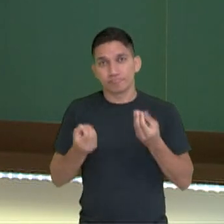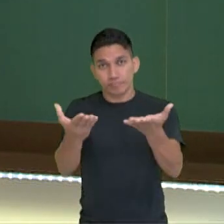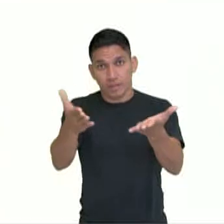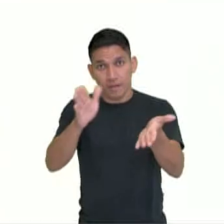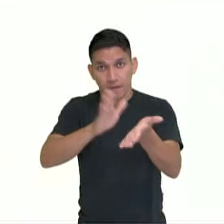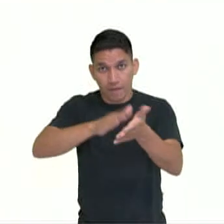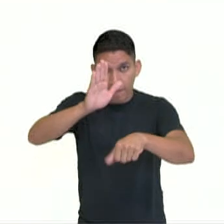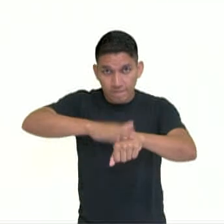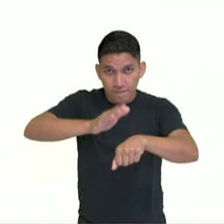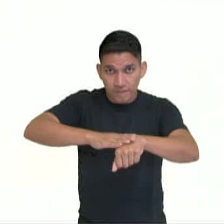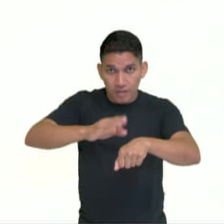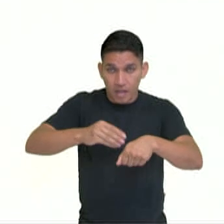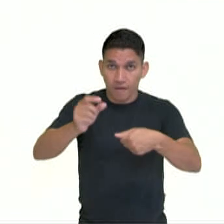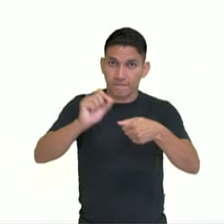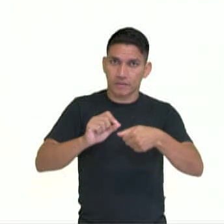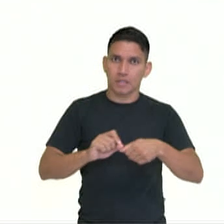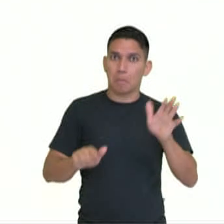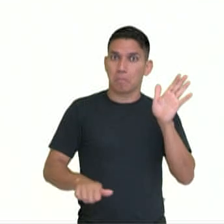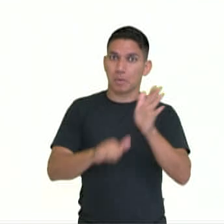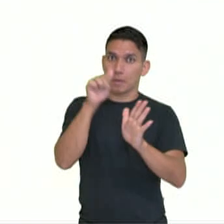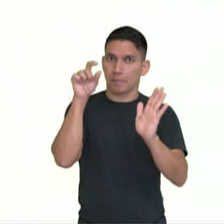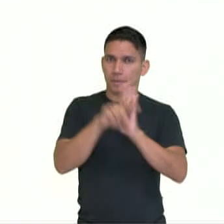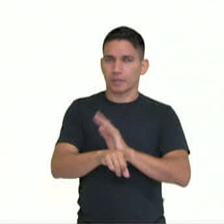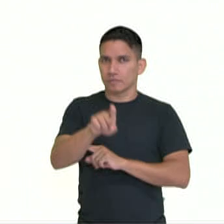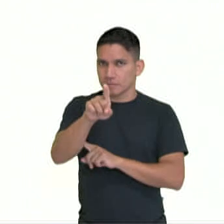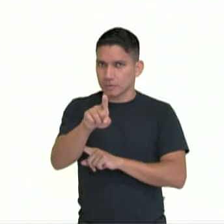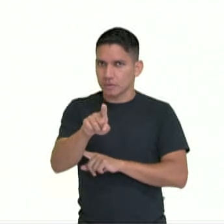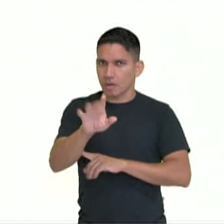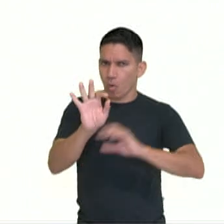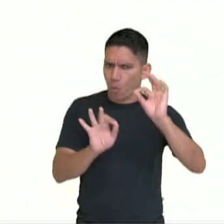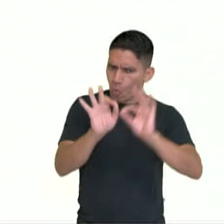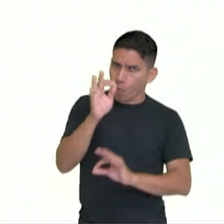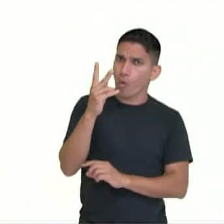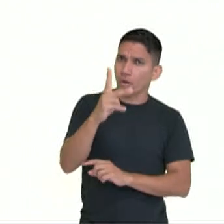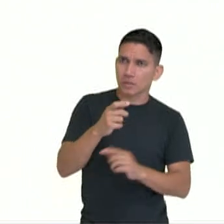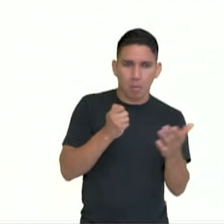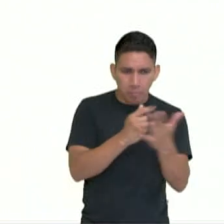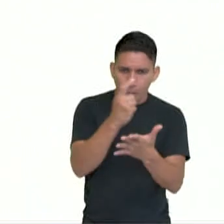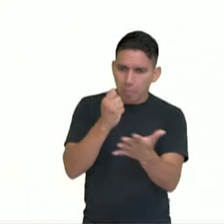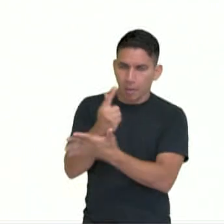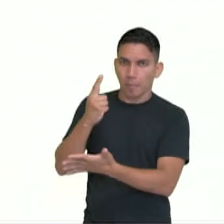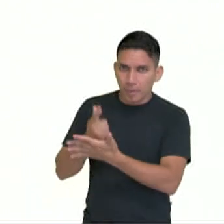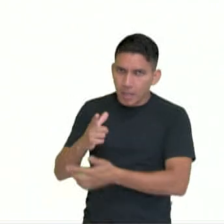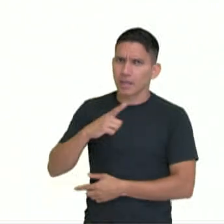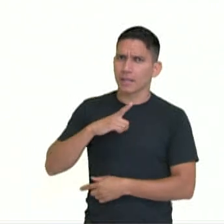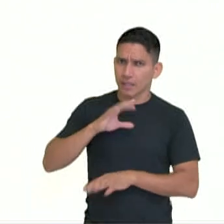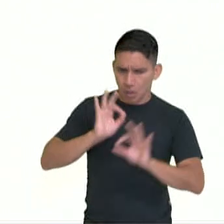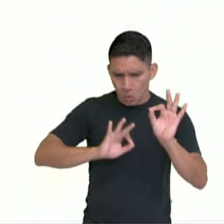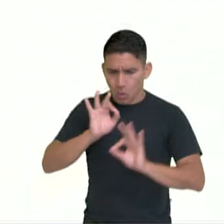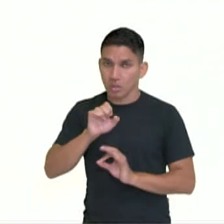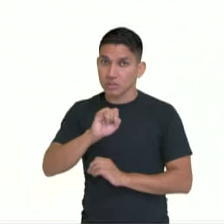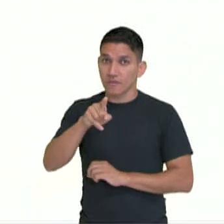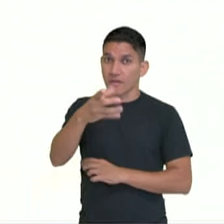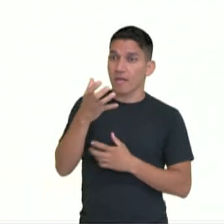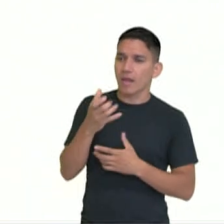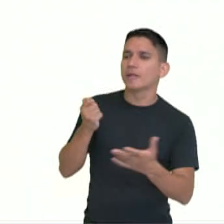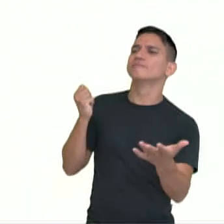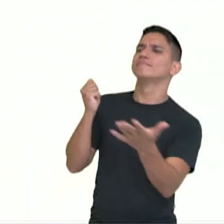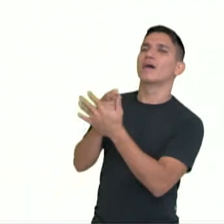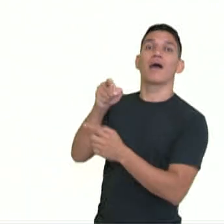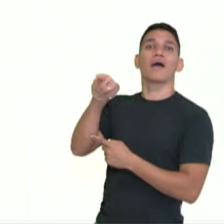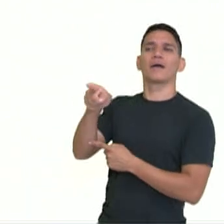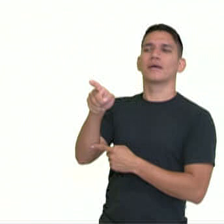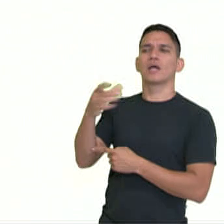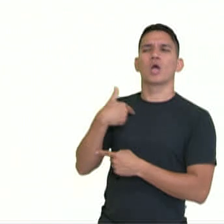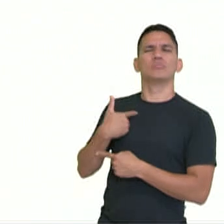fazerem. Primeira pergunta, vocês planejam as compras de vocês? Quando vocês querem alguma coisa, vocês planejam em